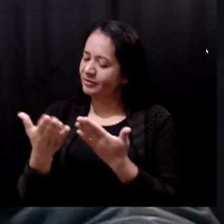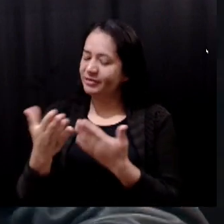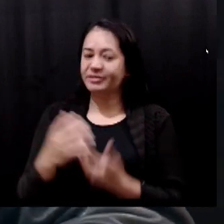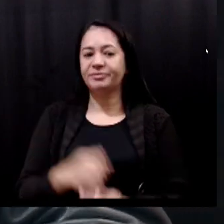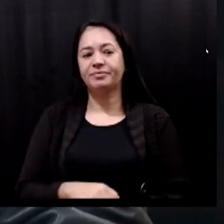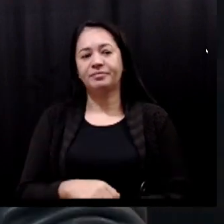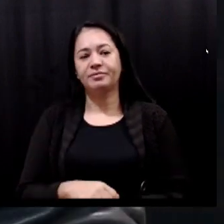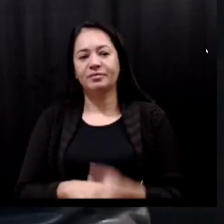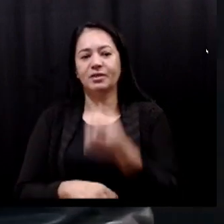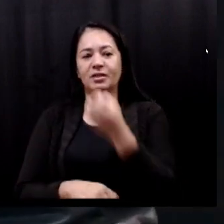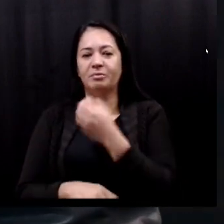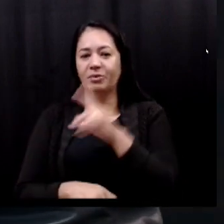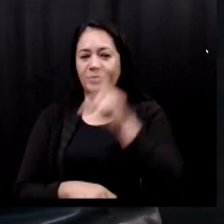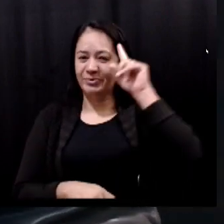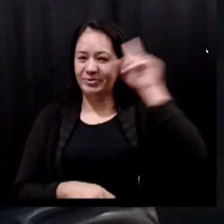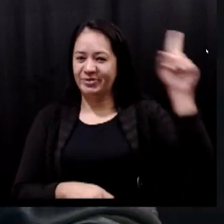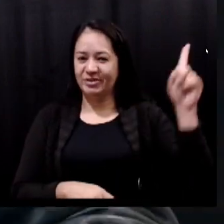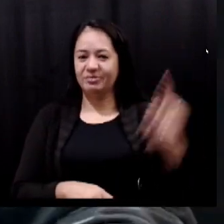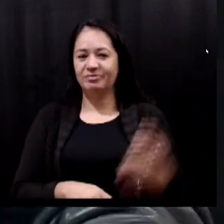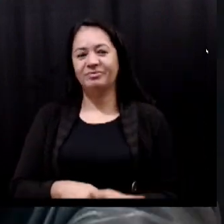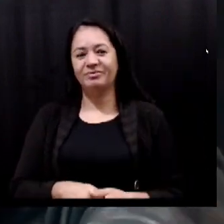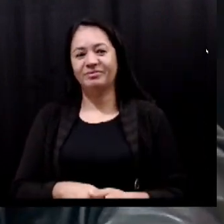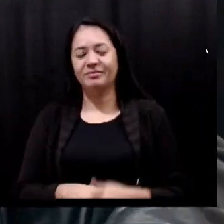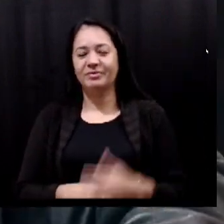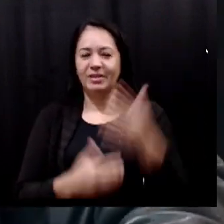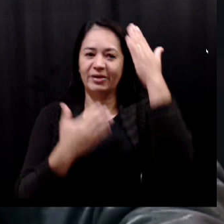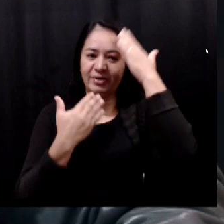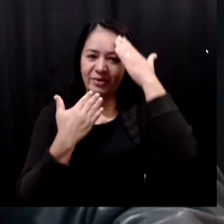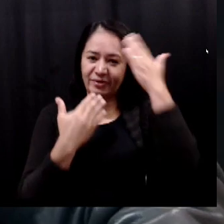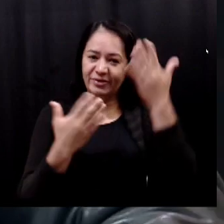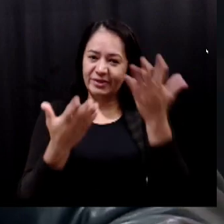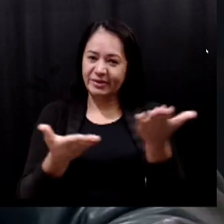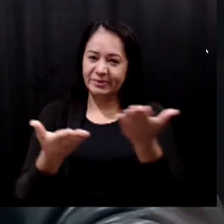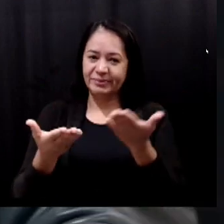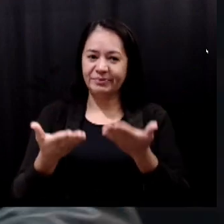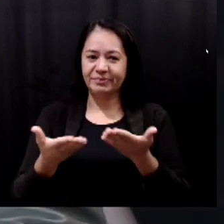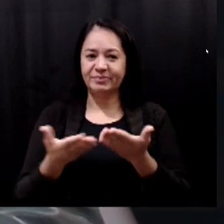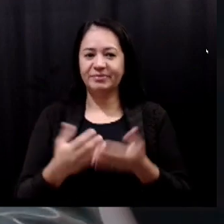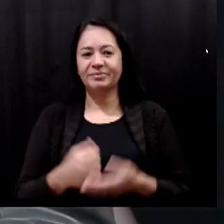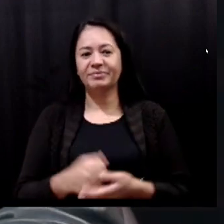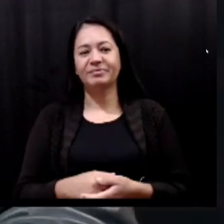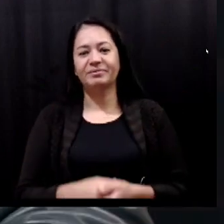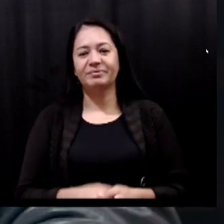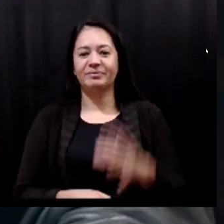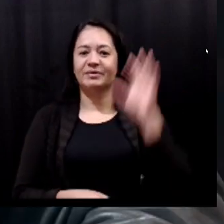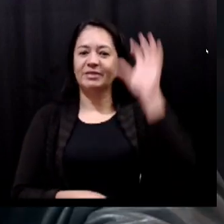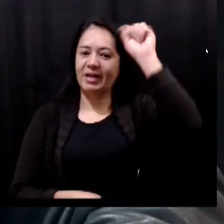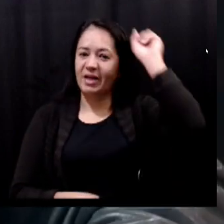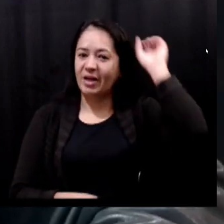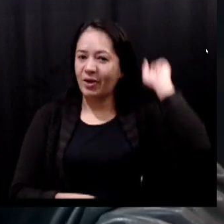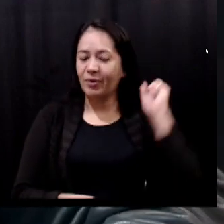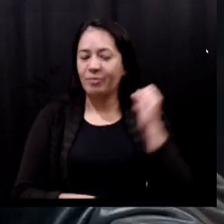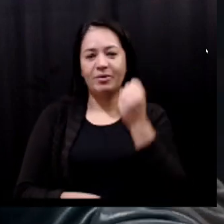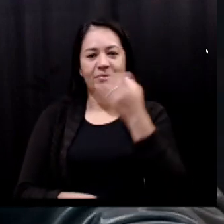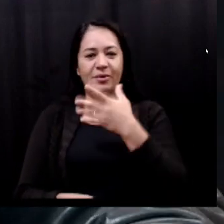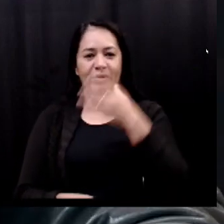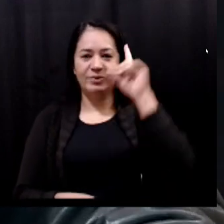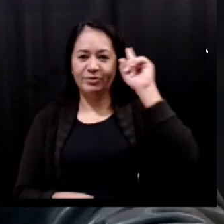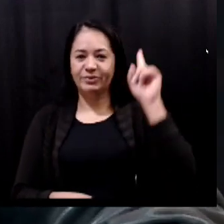dia. Muito obrigado pelo convite. Bom dia, Rúbia, Tâmara,